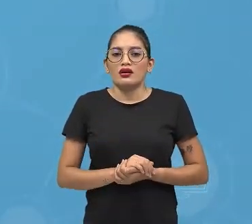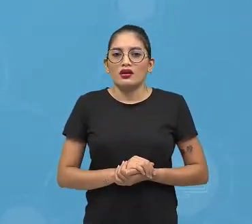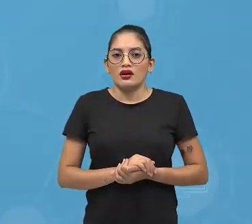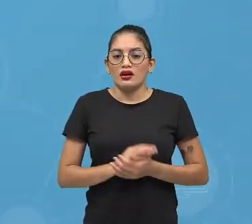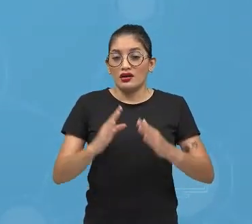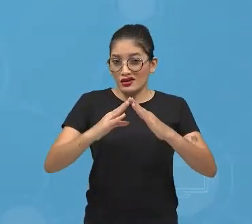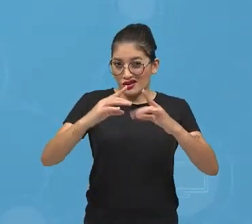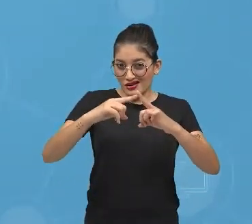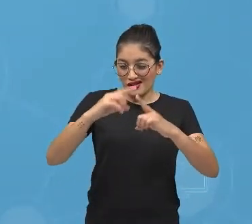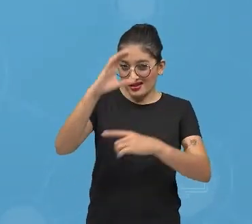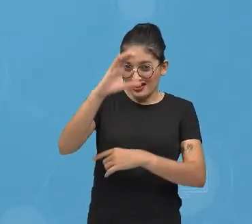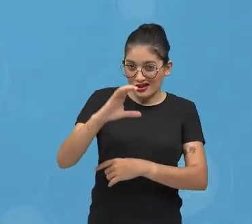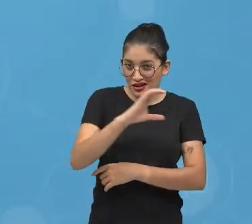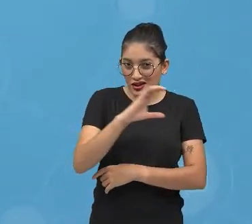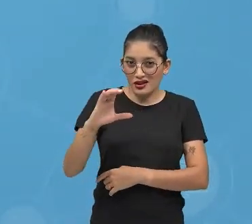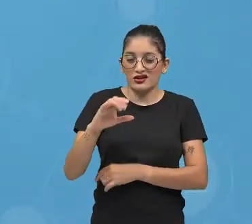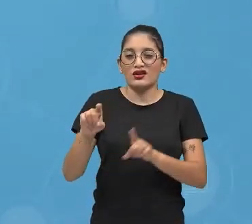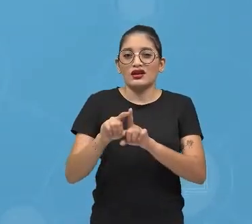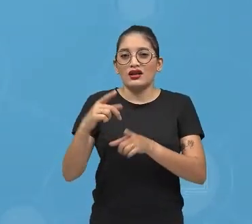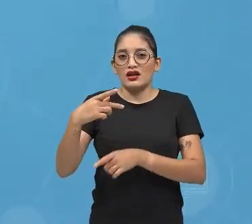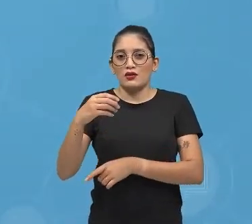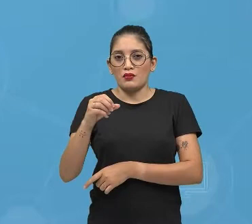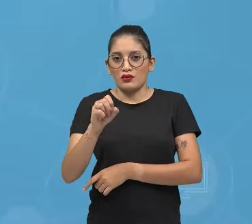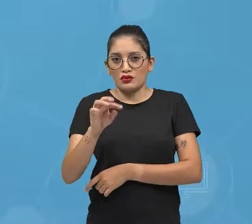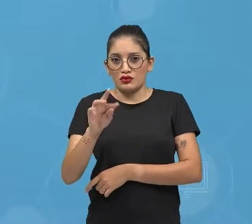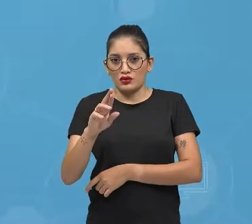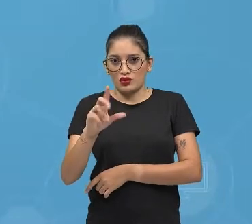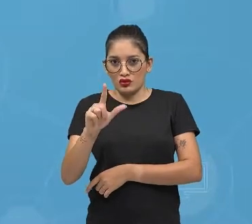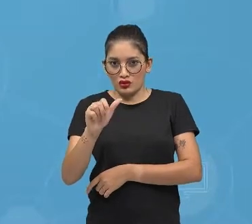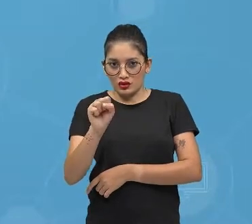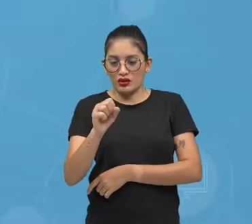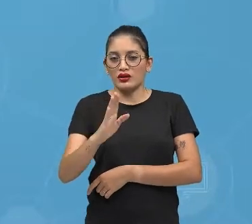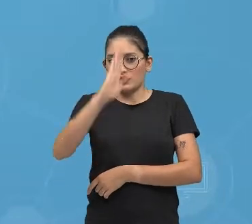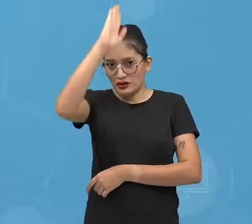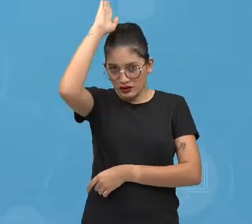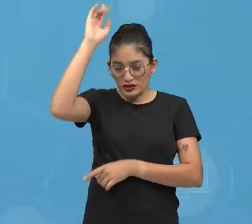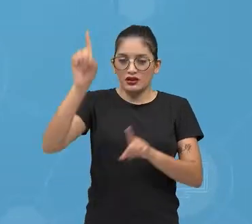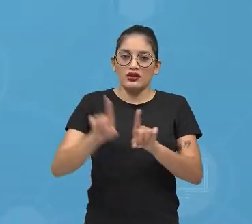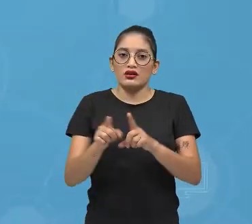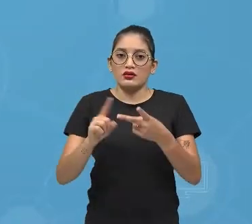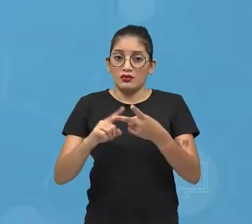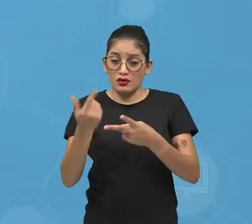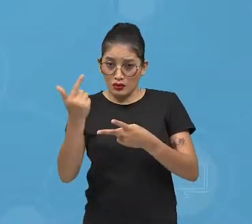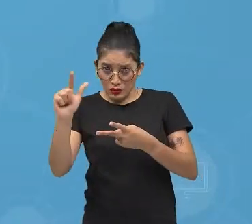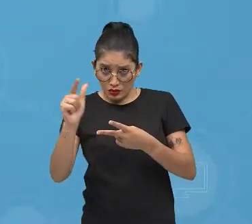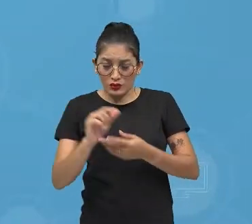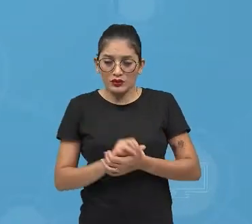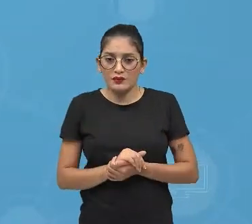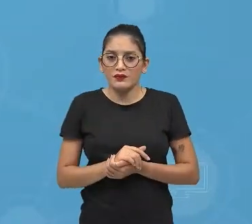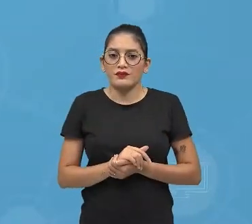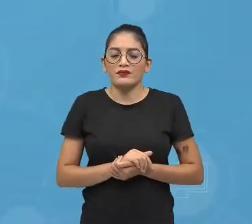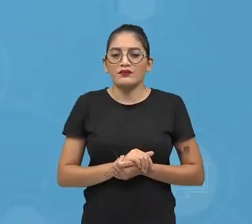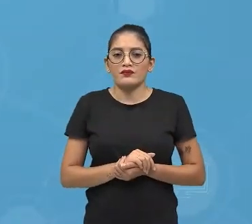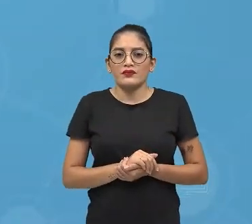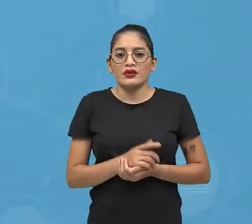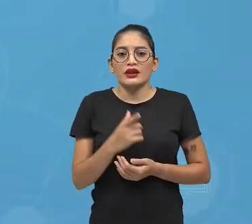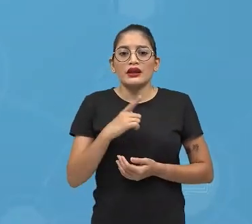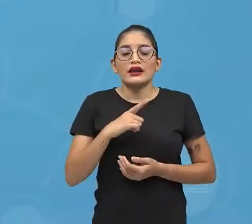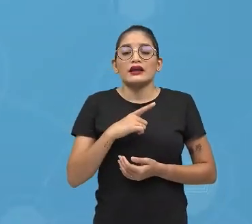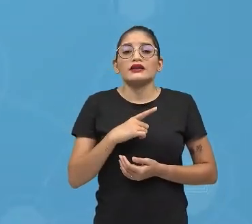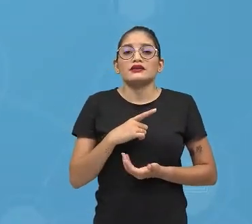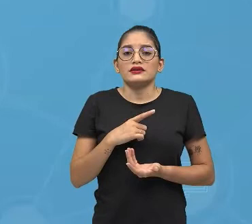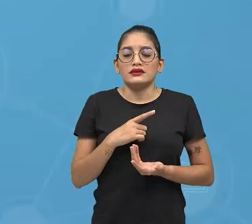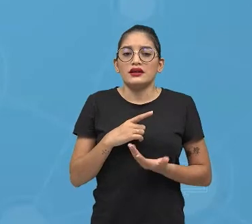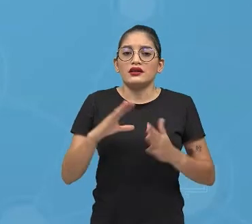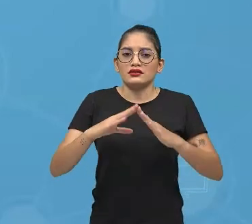Igreja Católica Apostólica Romana que tem mais evidência. Existe a Igreja